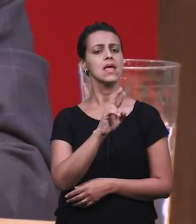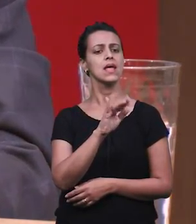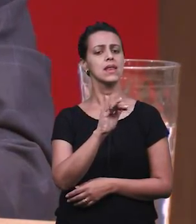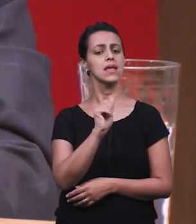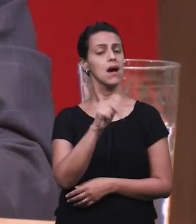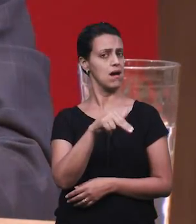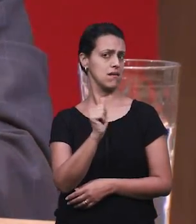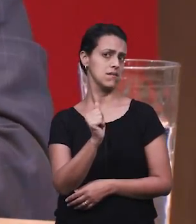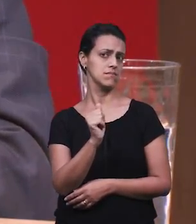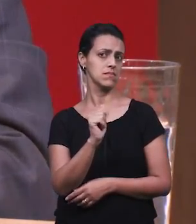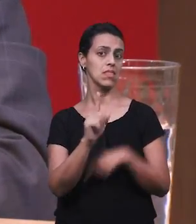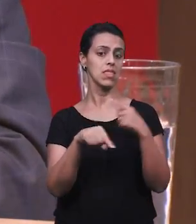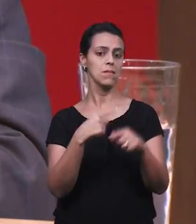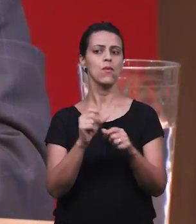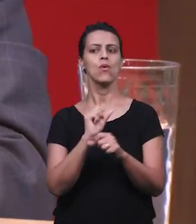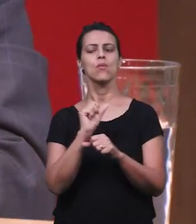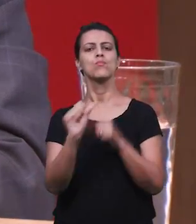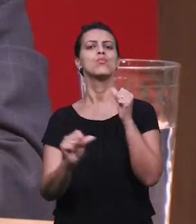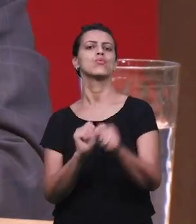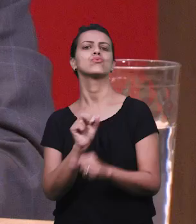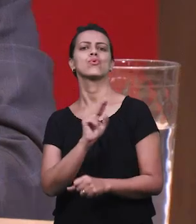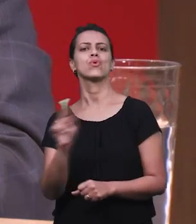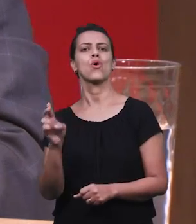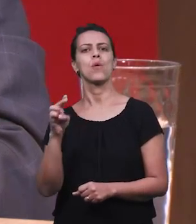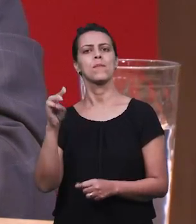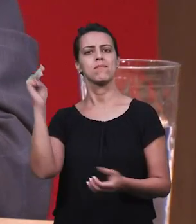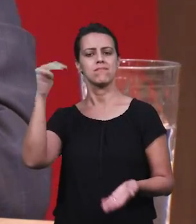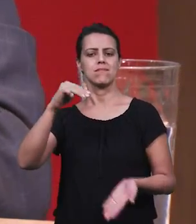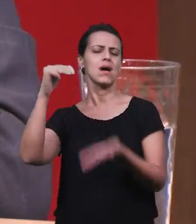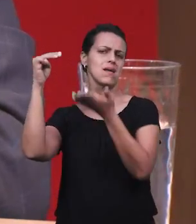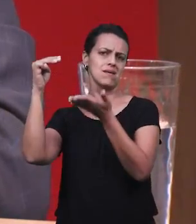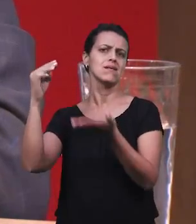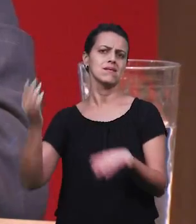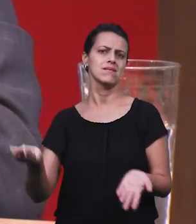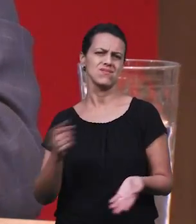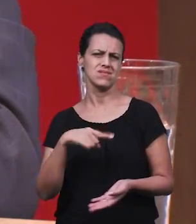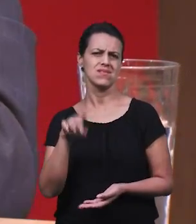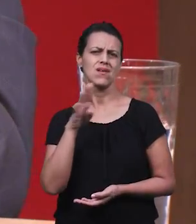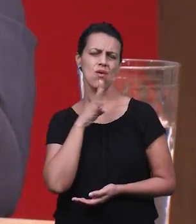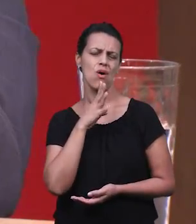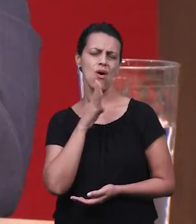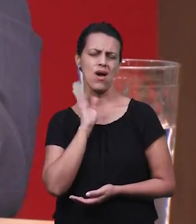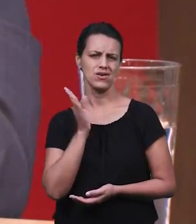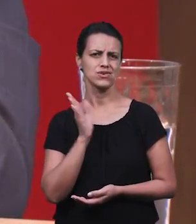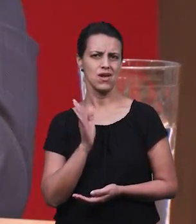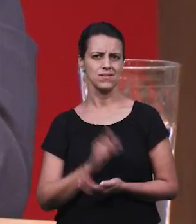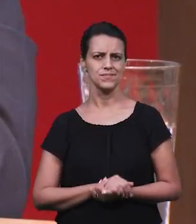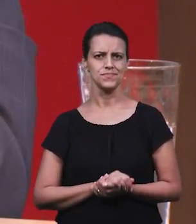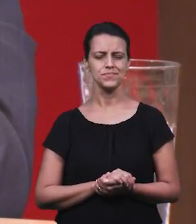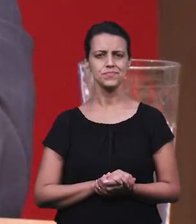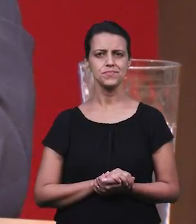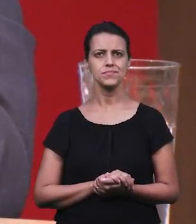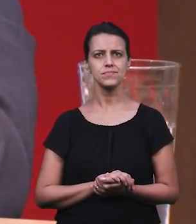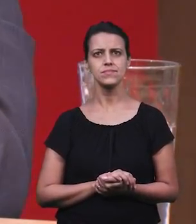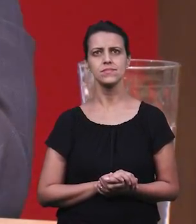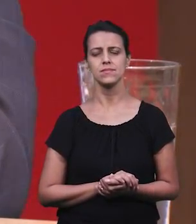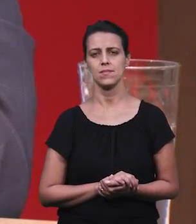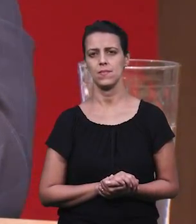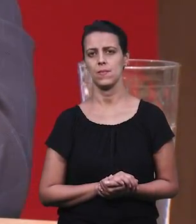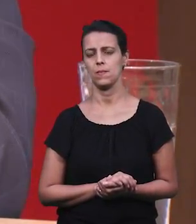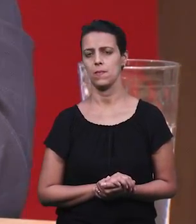morrer, a igreja seria chamada, Maratona já sabe essa história. Então,